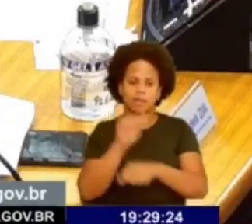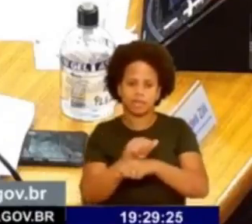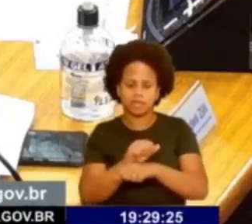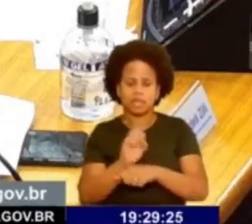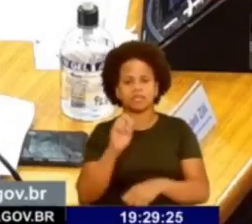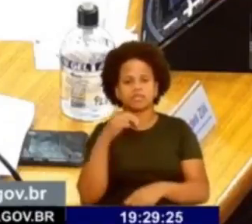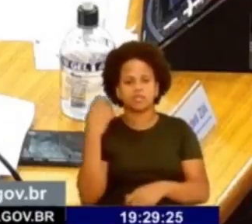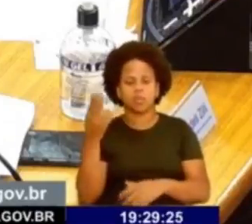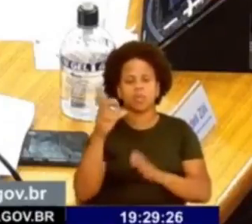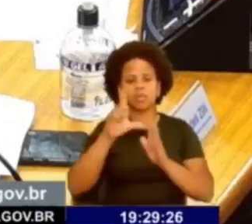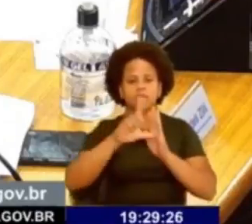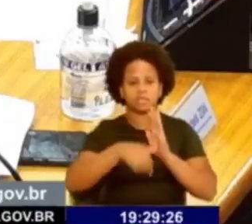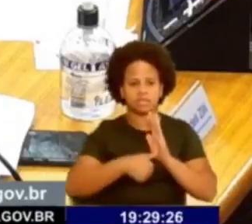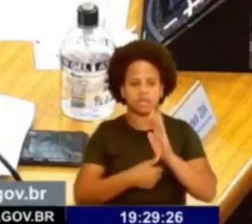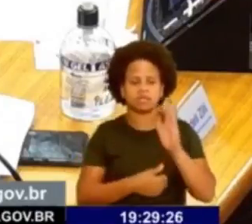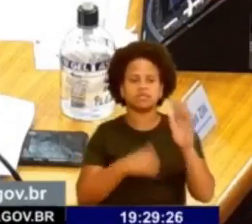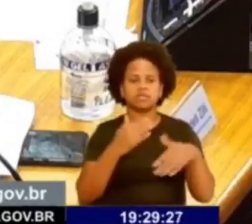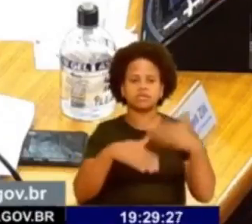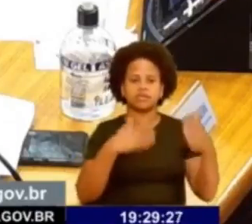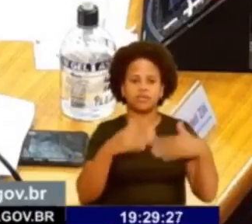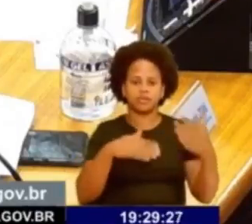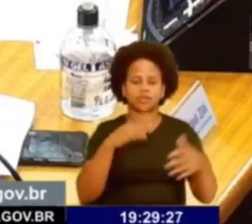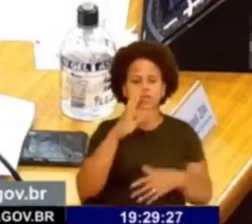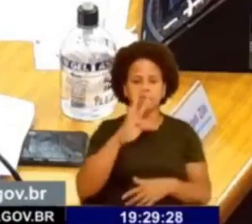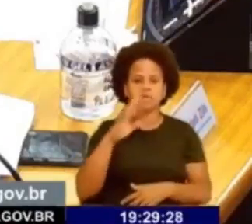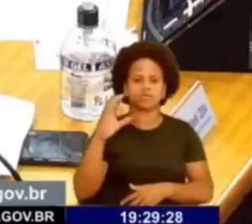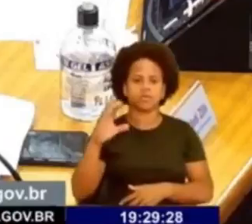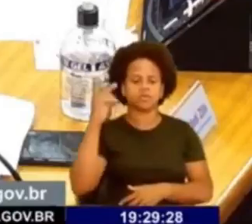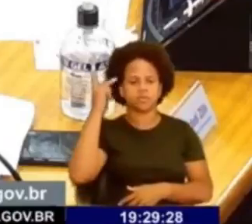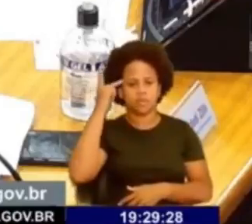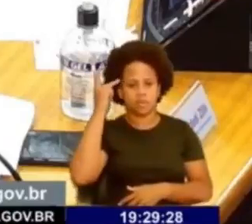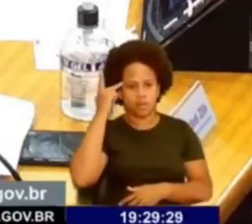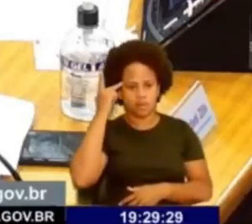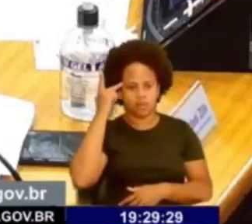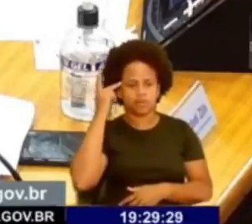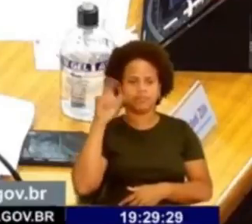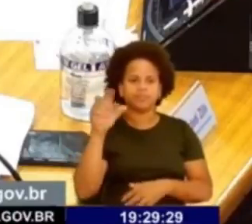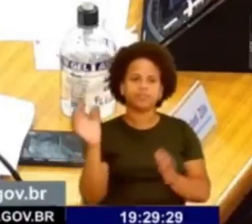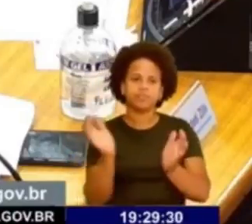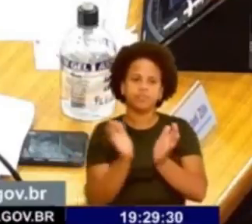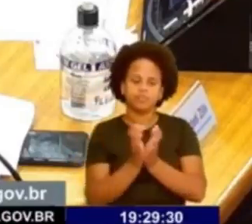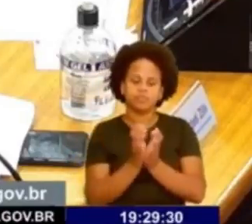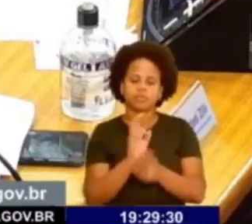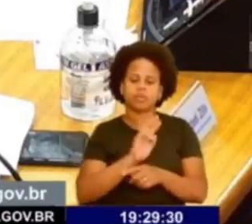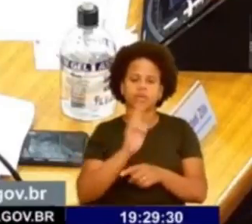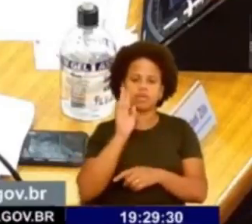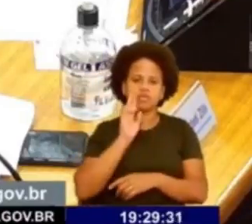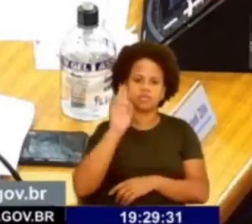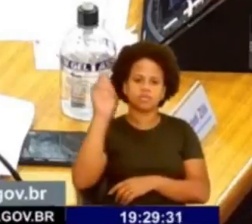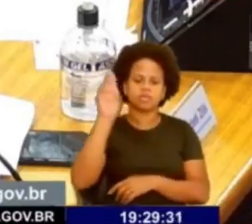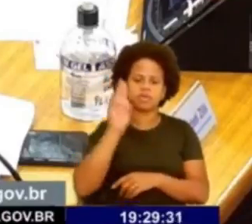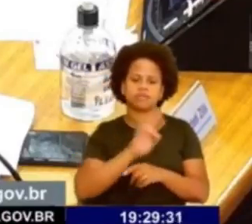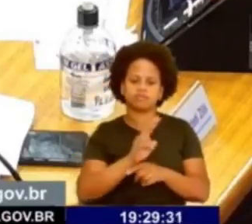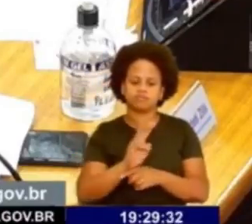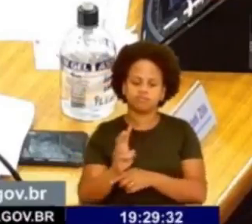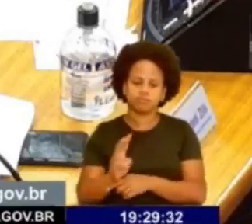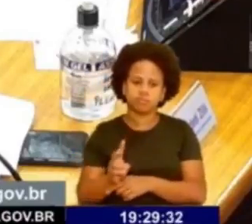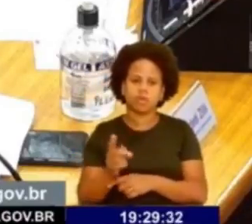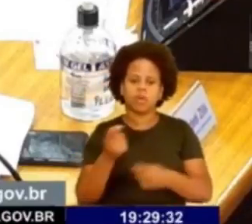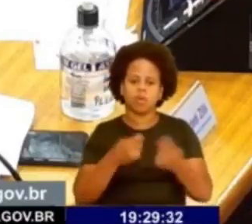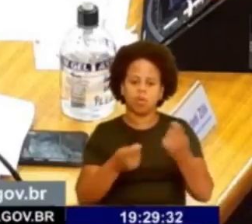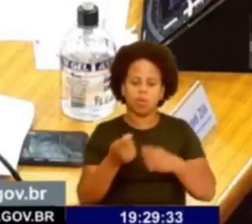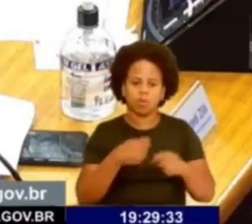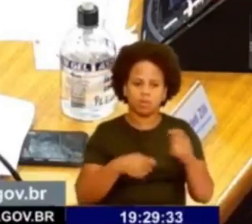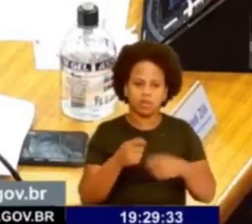pelo Tribunal de Contas do Estado de São Paulo. É o órgão que atua na fiscalização contábil e financeira. Ao